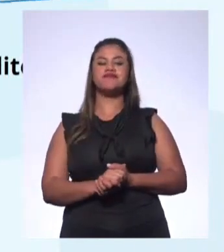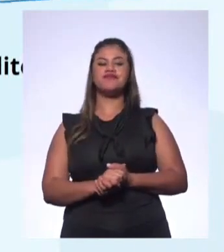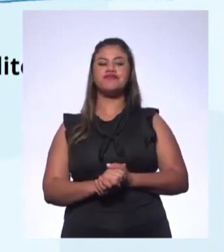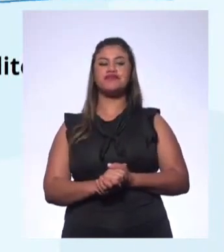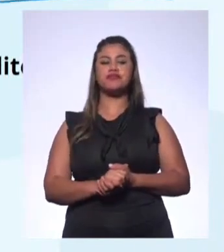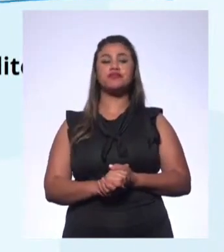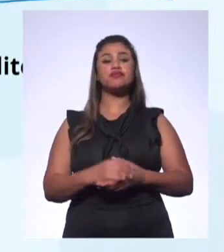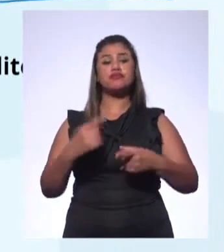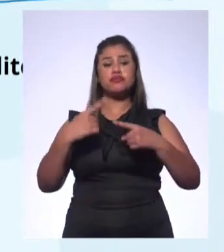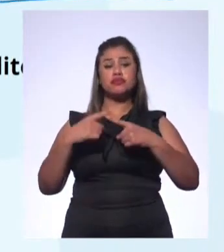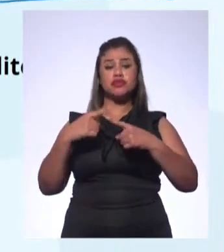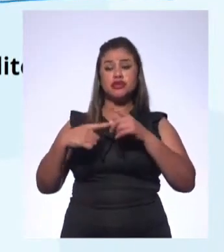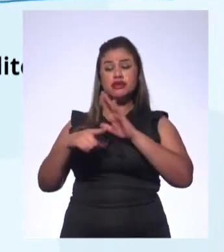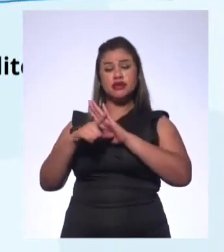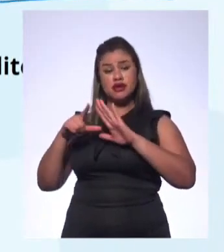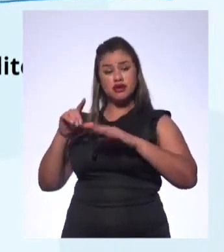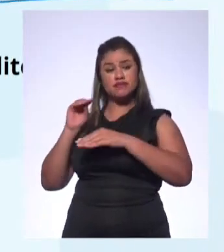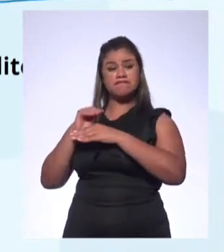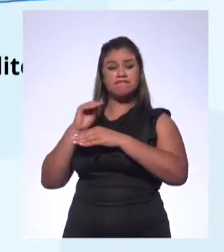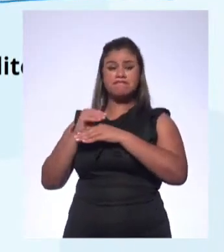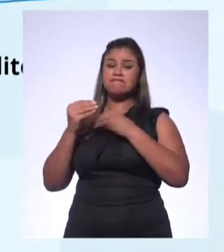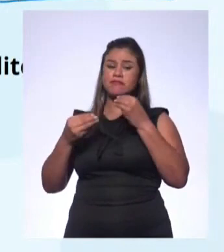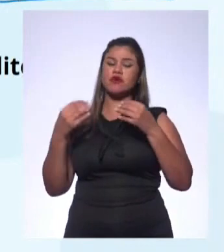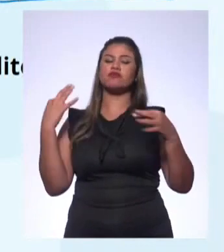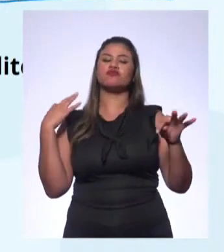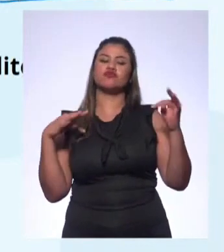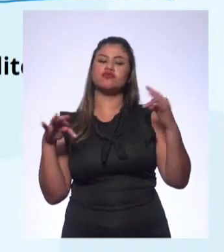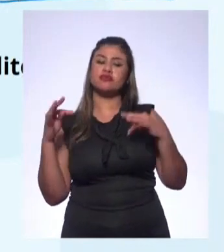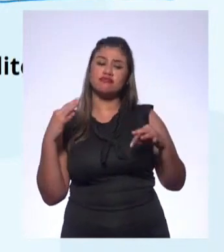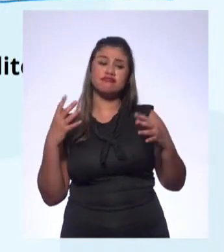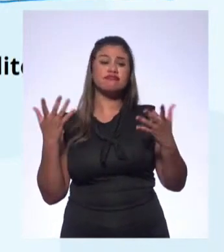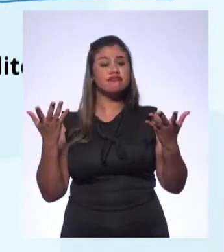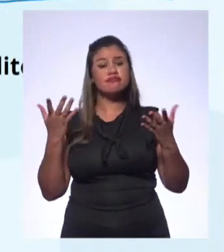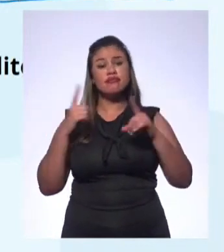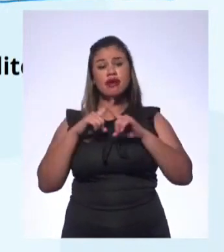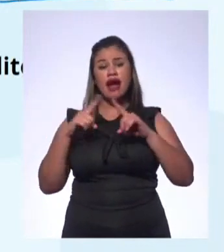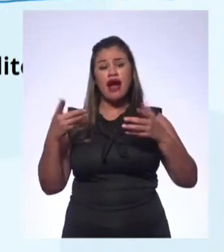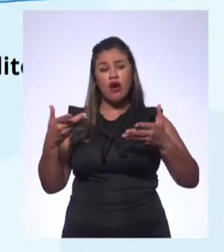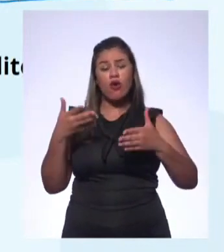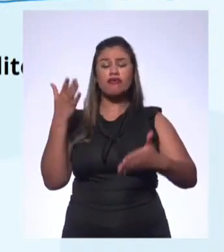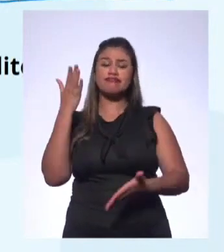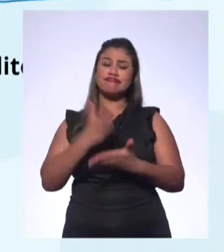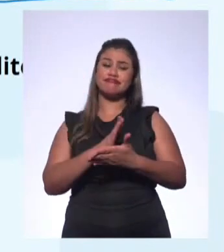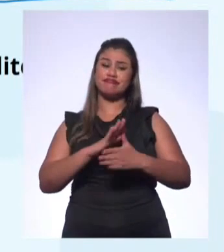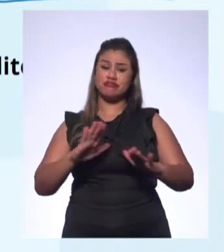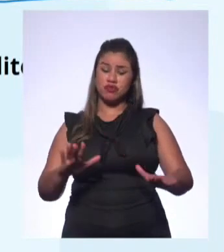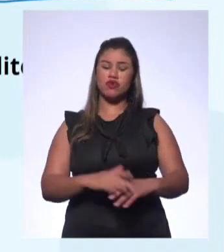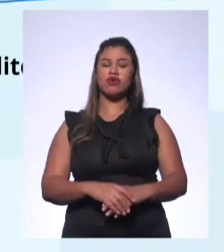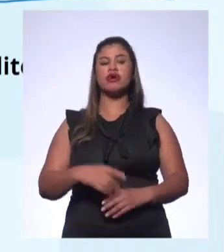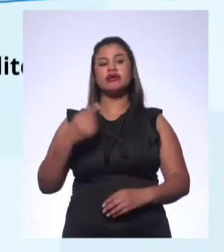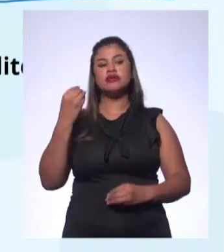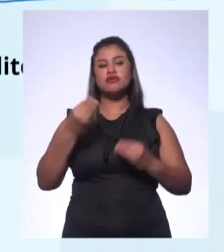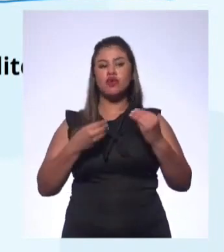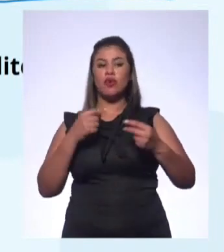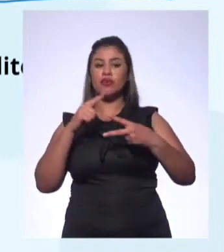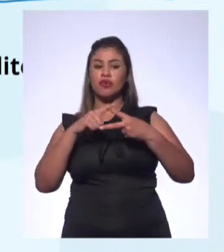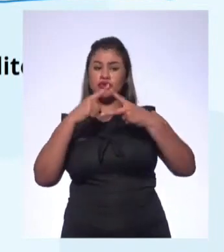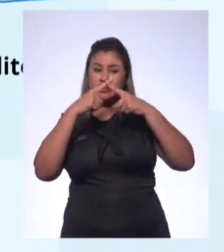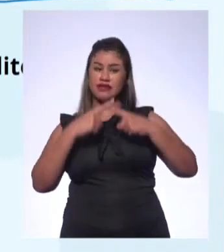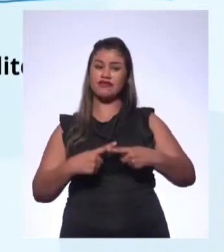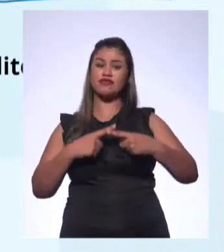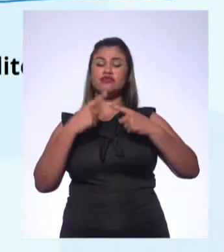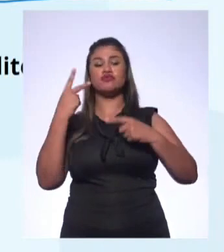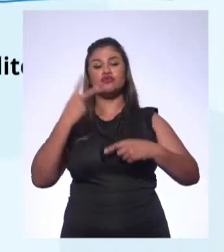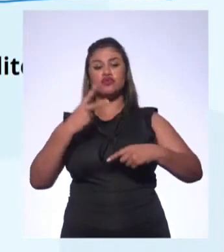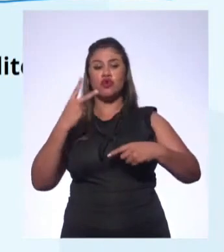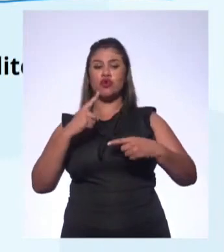o advindo do turismo. Olha o desafio. Então, nós temos dois desafios. O primeiro, ajudar a volta para casa, e o